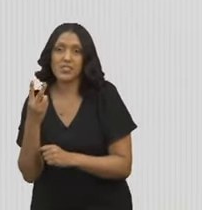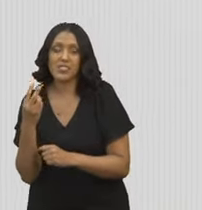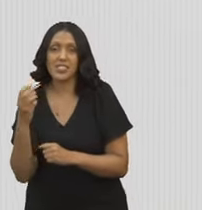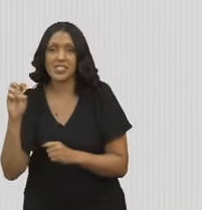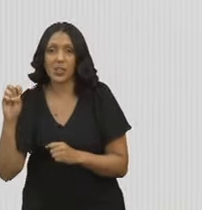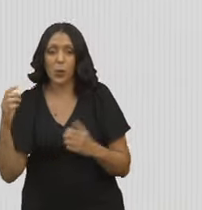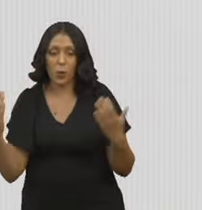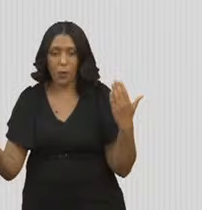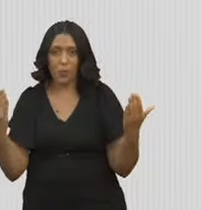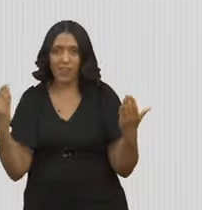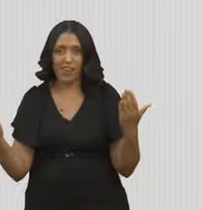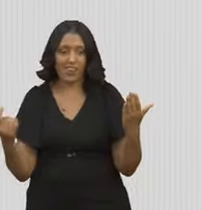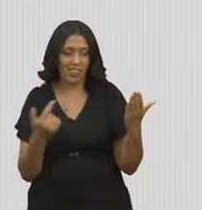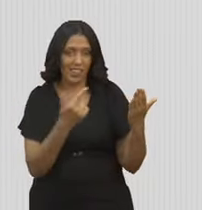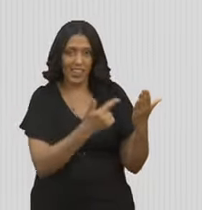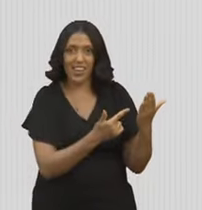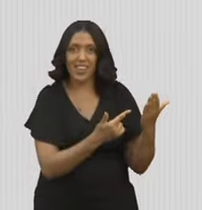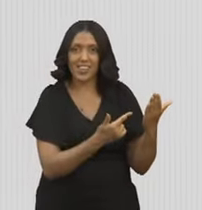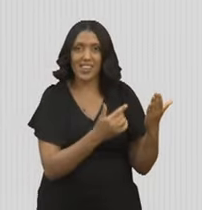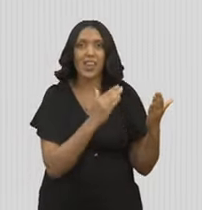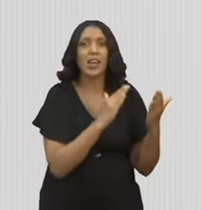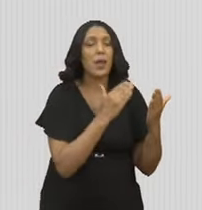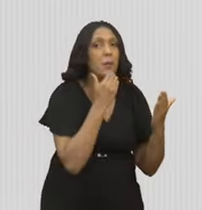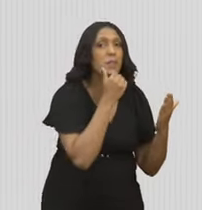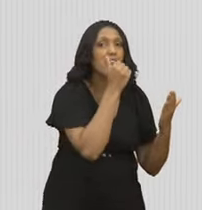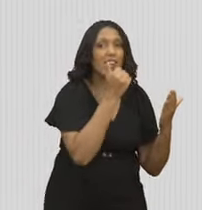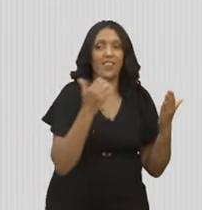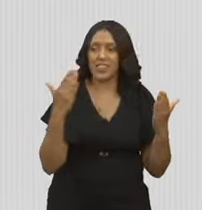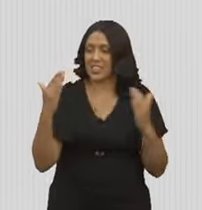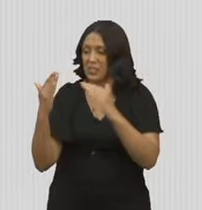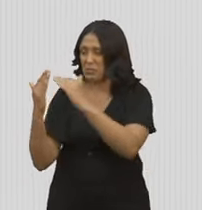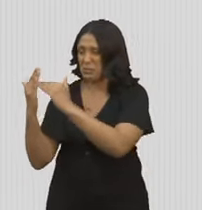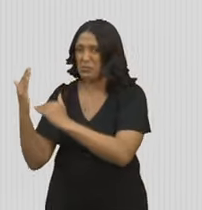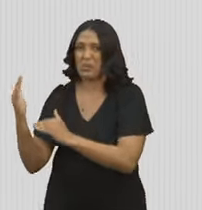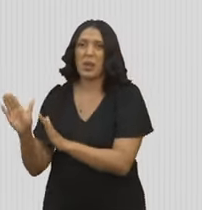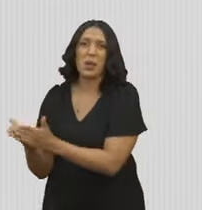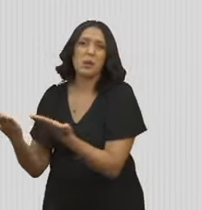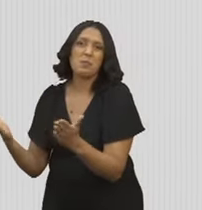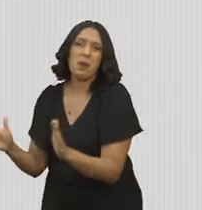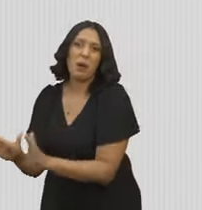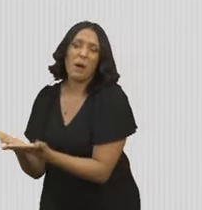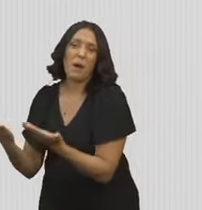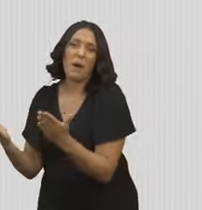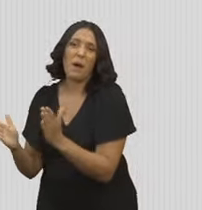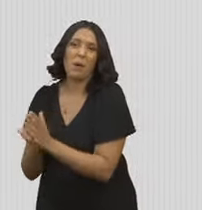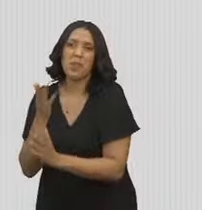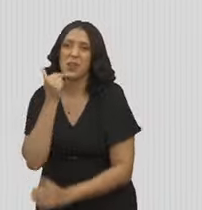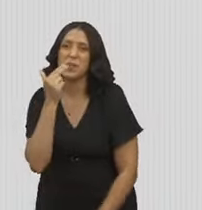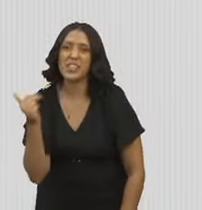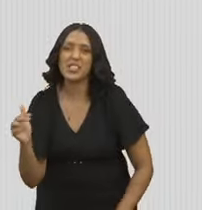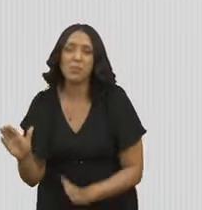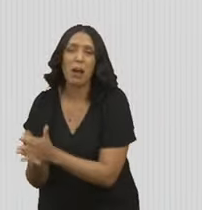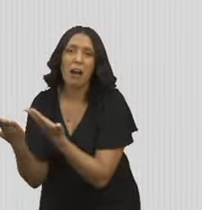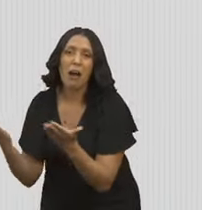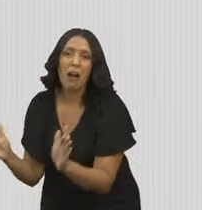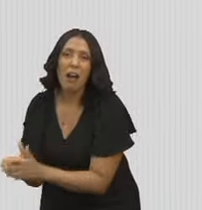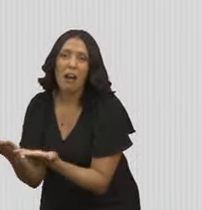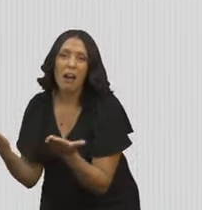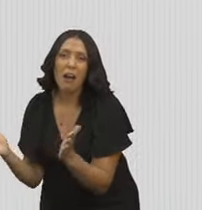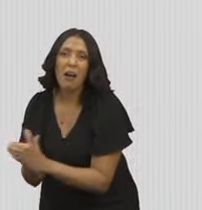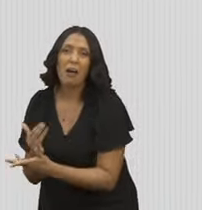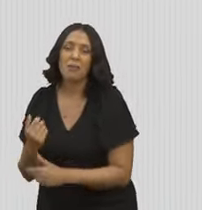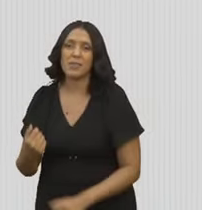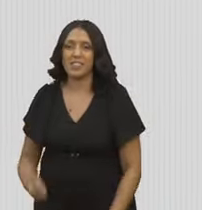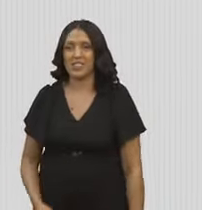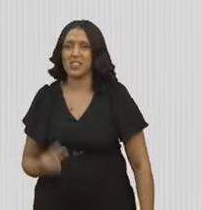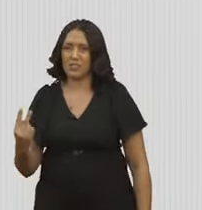O cardápio todo empobreceu. Segundo, moela é uma boa proteína, mas o cardápio tem que respeitar o paladar das crianças.